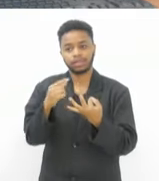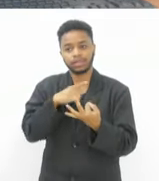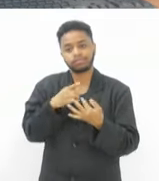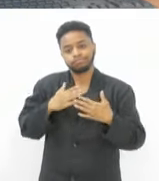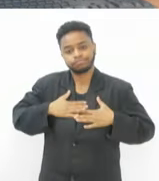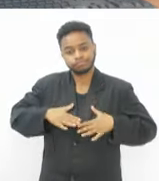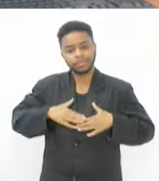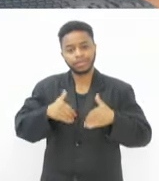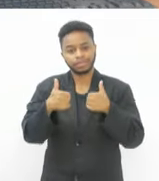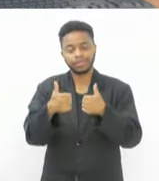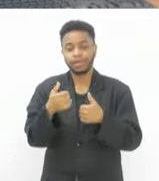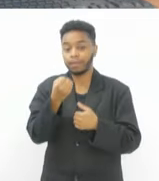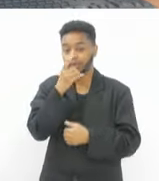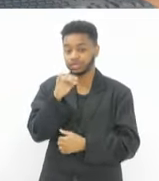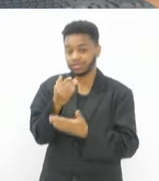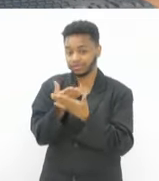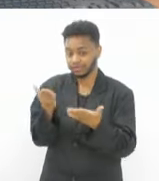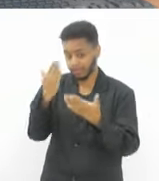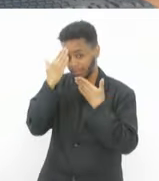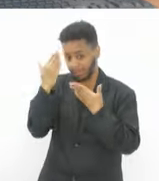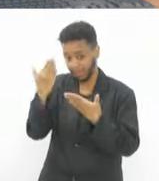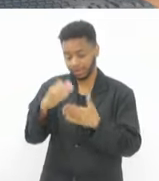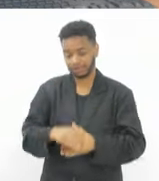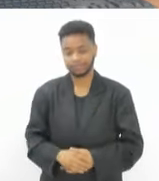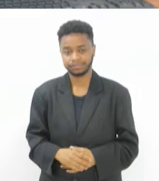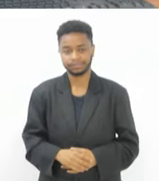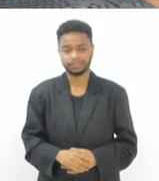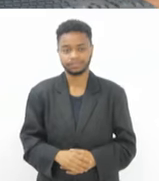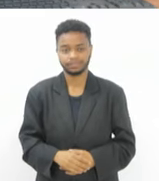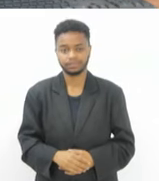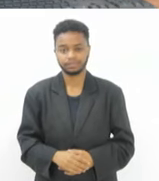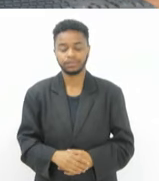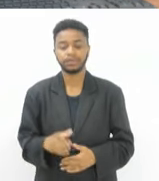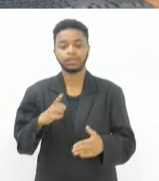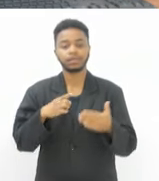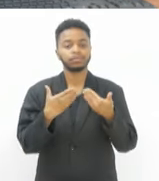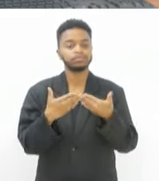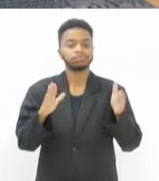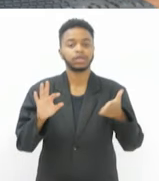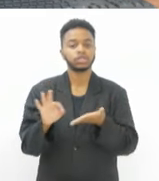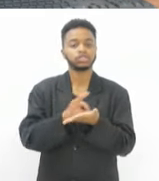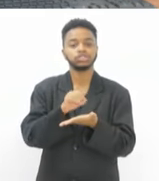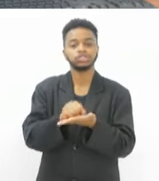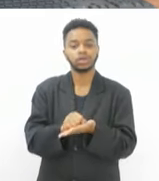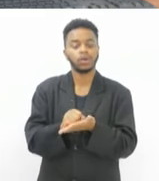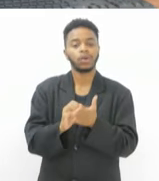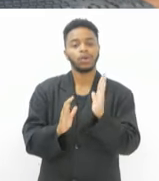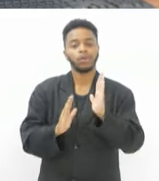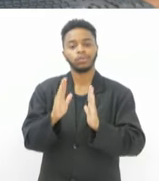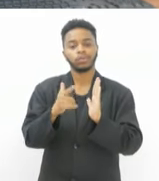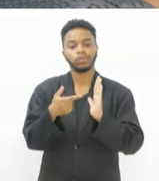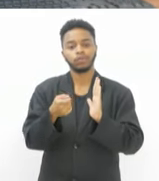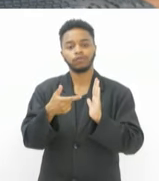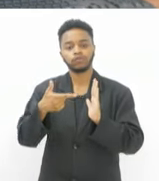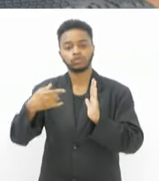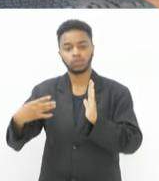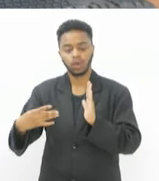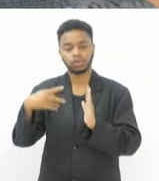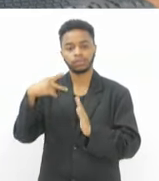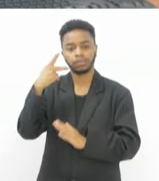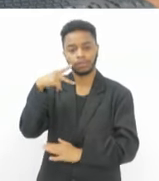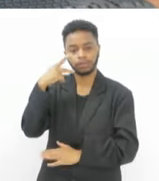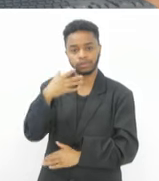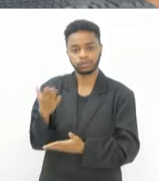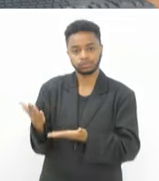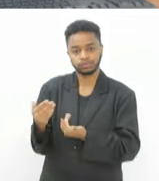tranquilidade. Bom dia para você, obrigado, agradece a Thalita. Estão abertas as inscrições para a edição 2024 do Parlamento